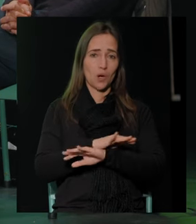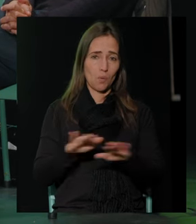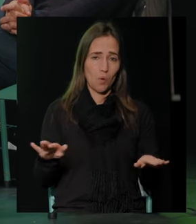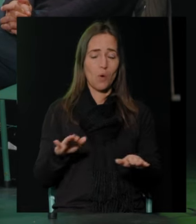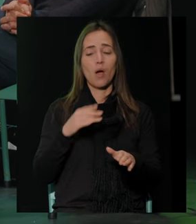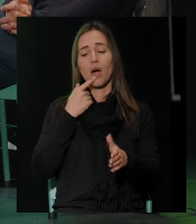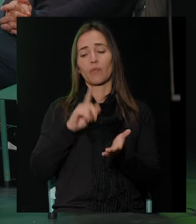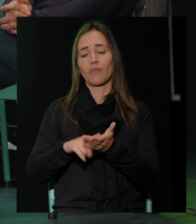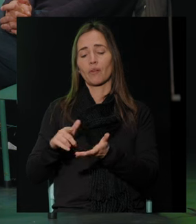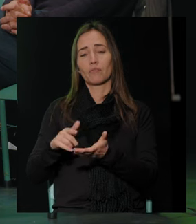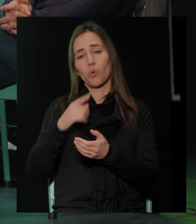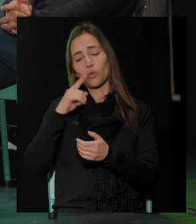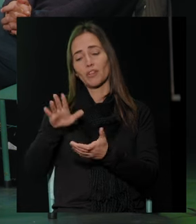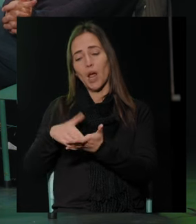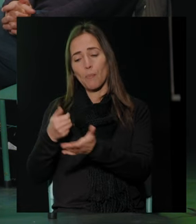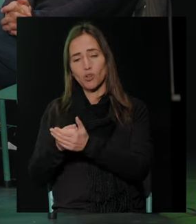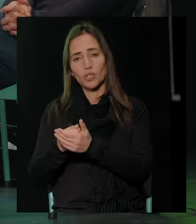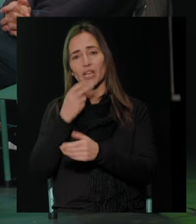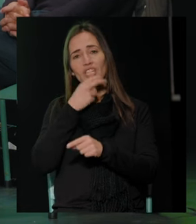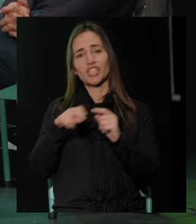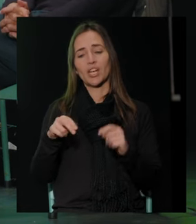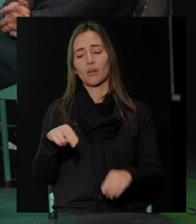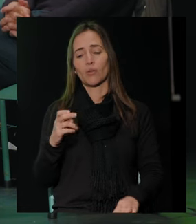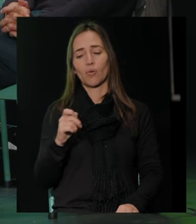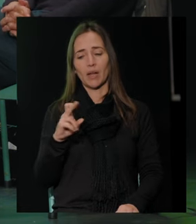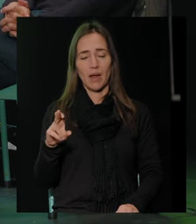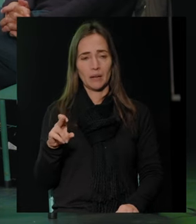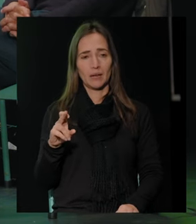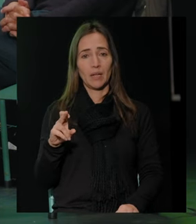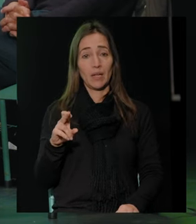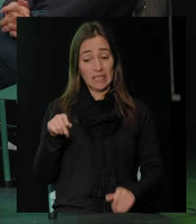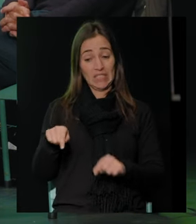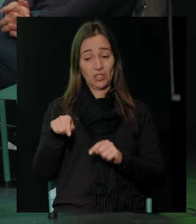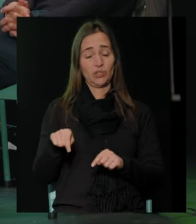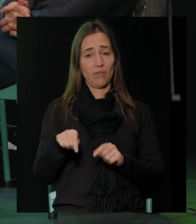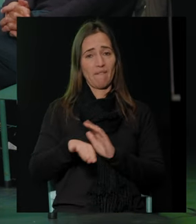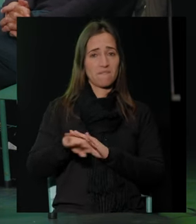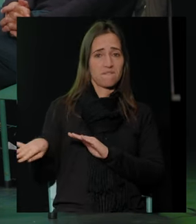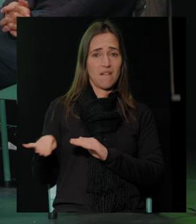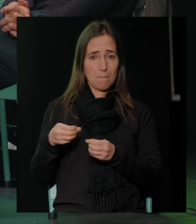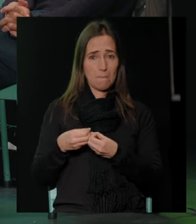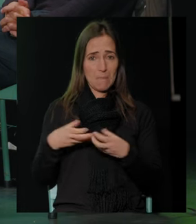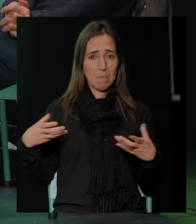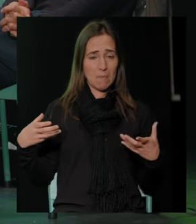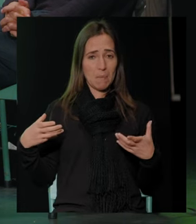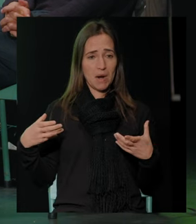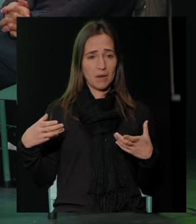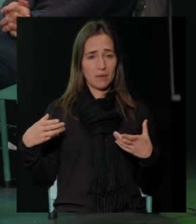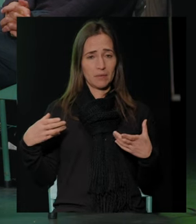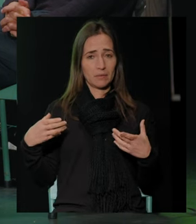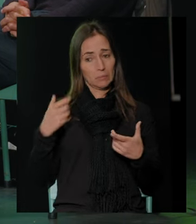voltar a apostar no nuclear. Portanto, ou seja, estes fenómenos de extrema-direita são eles